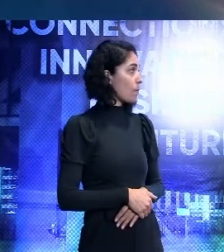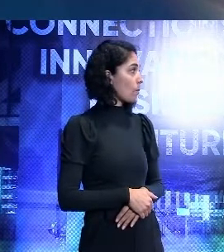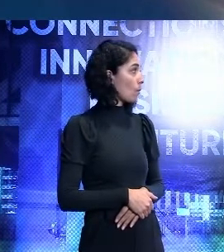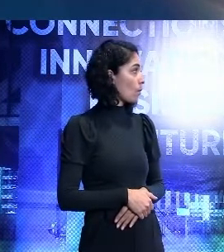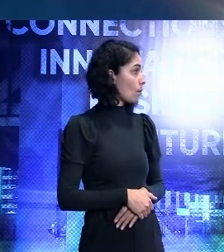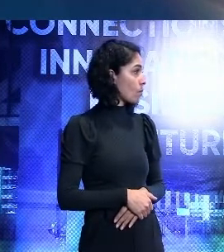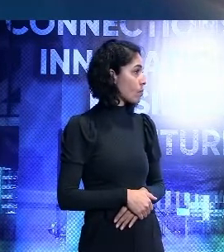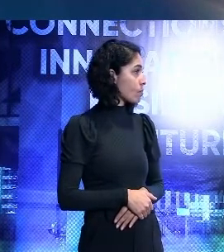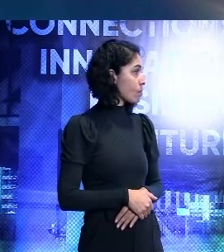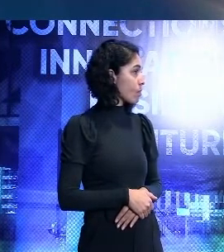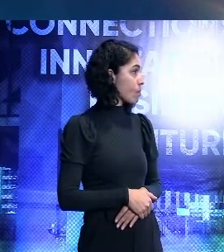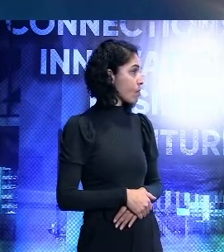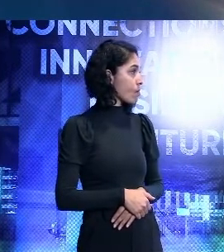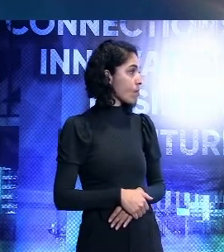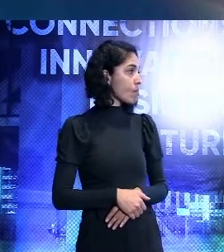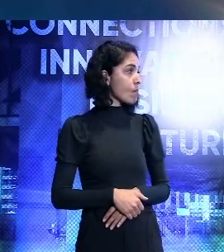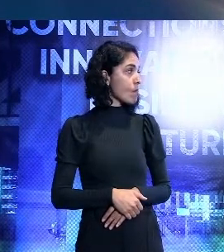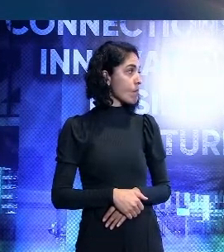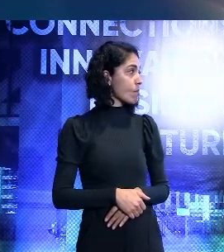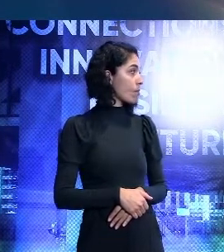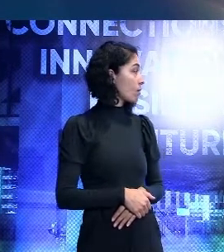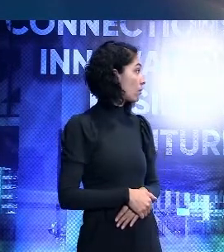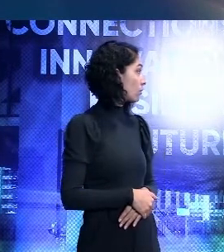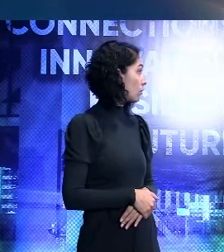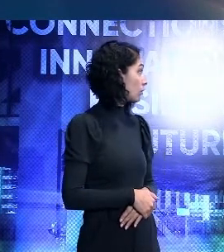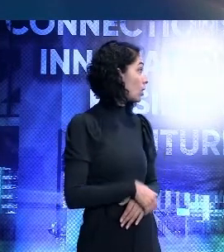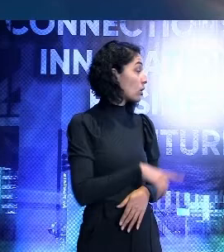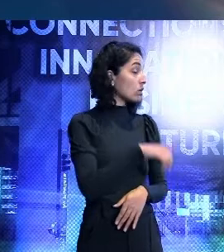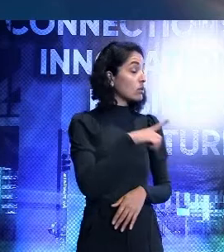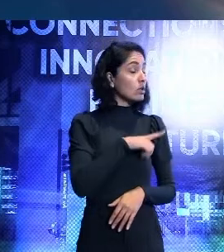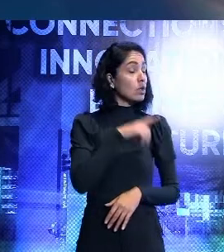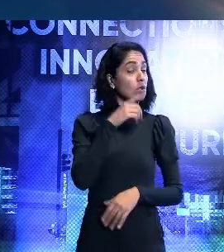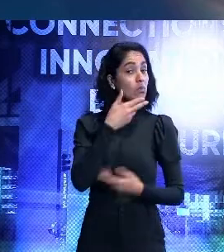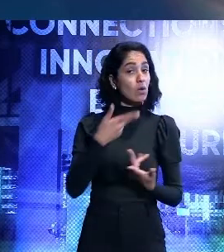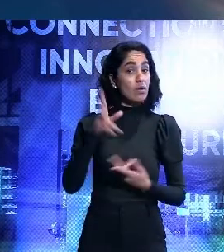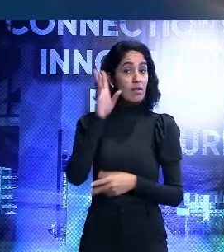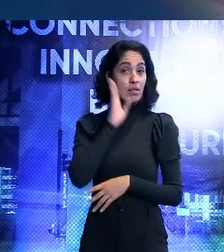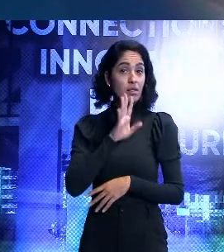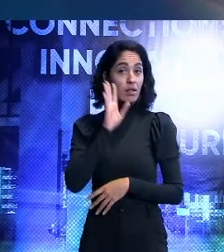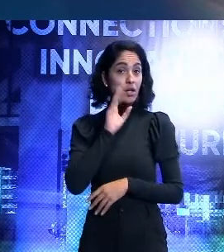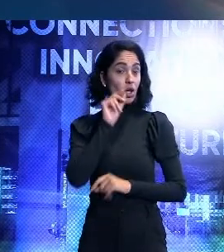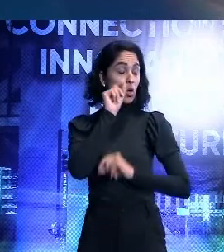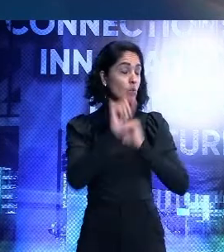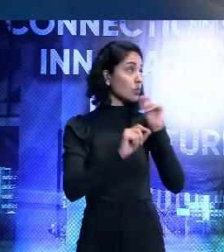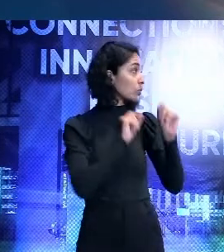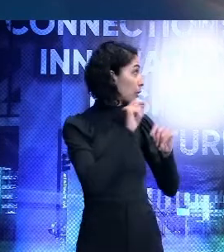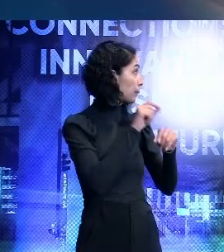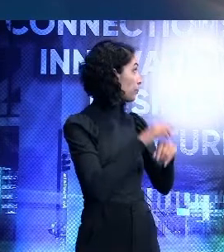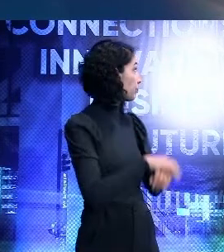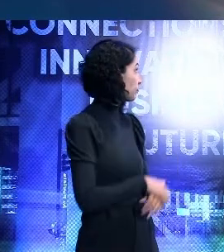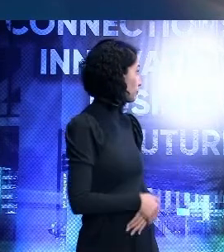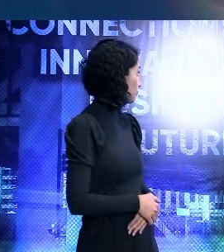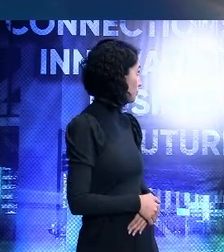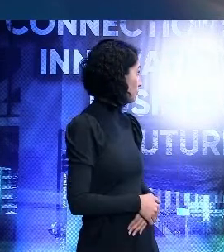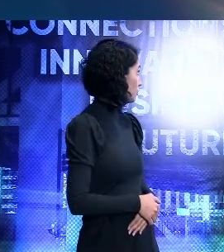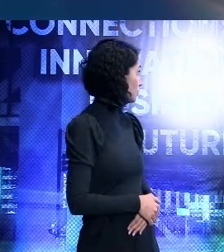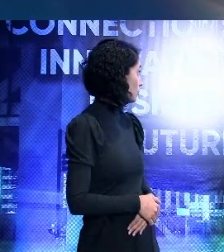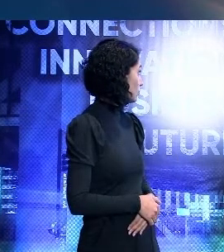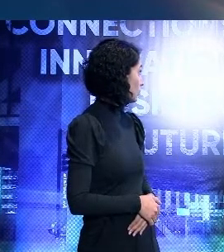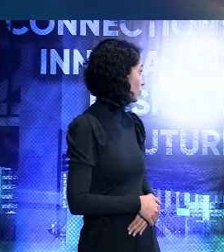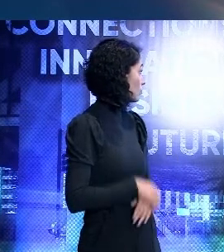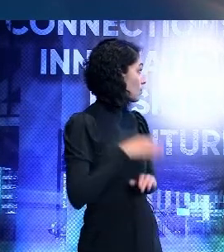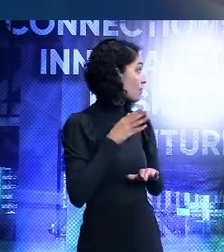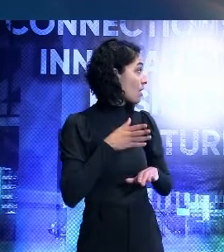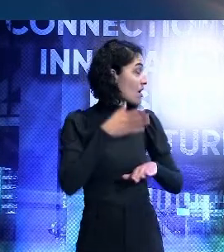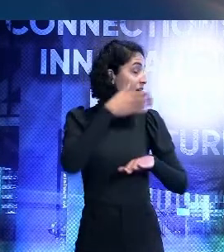Opa, agora foi, valeu, obrigado. E aí também uma coisa legal, gente, é você ir ao Gemba, ou seja, vá onde o valor é